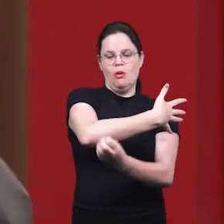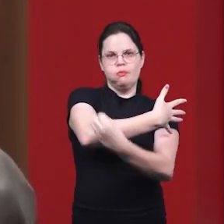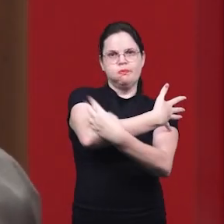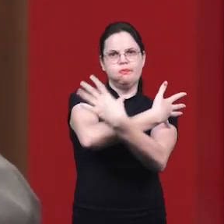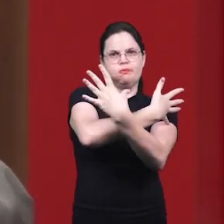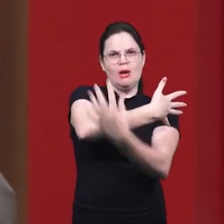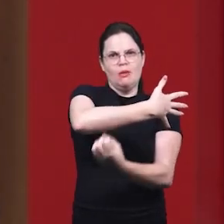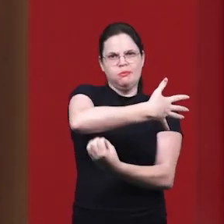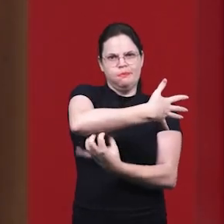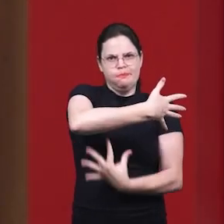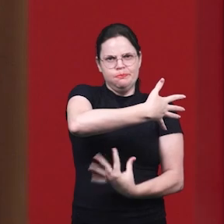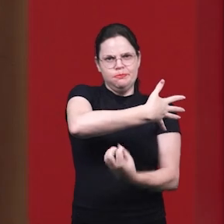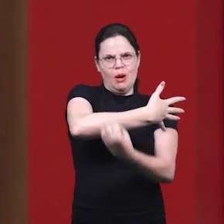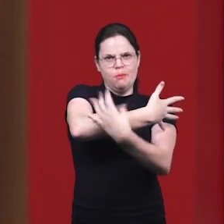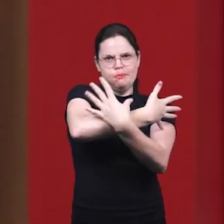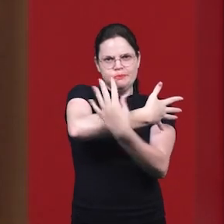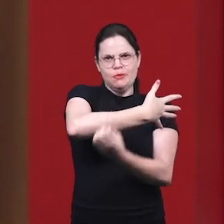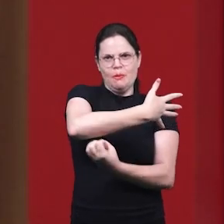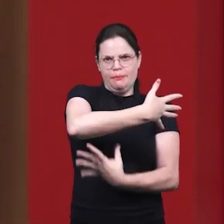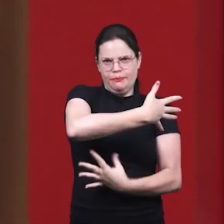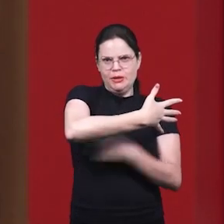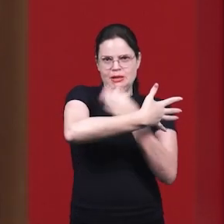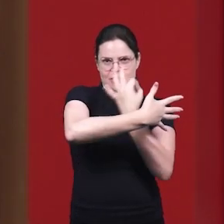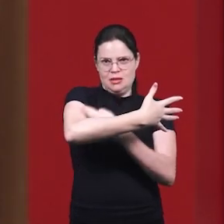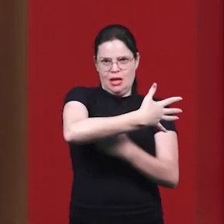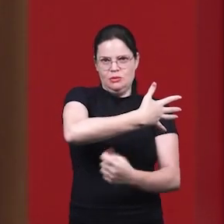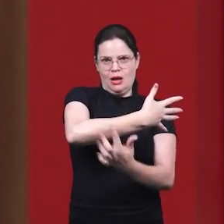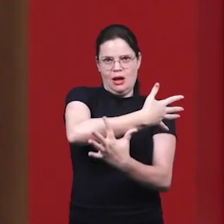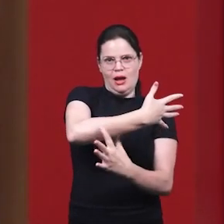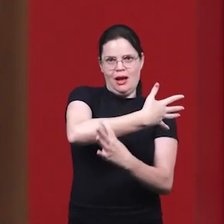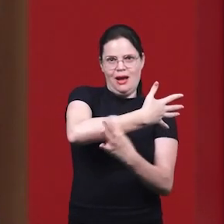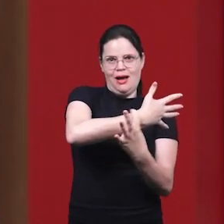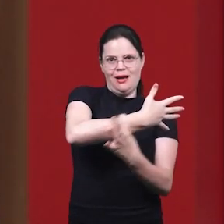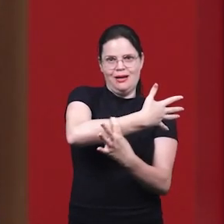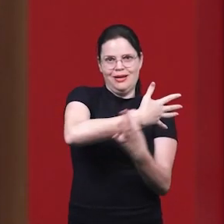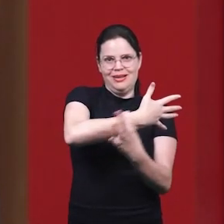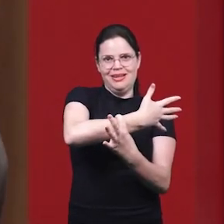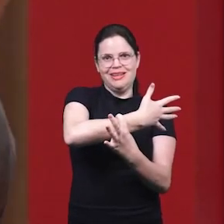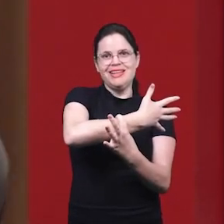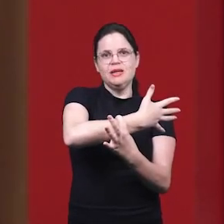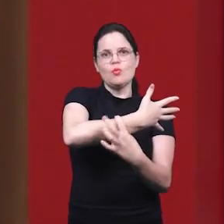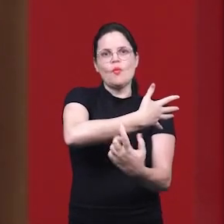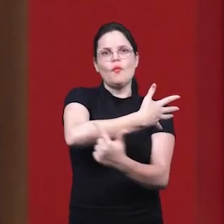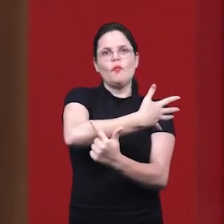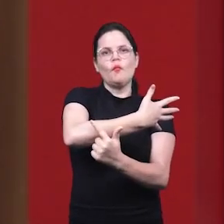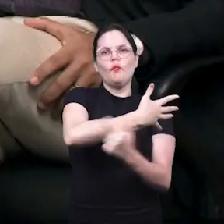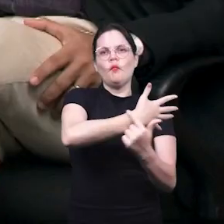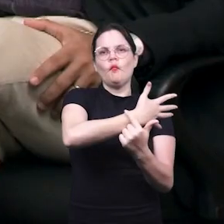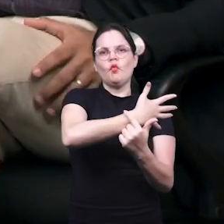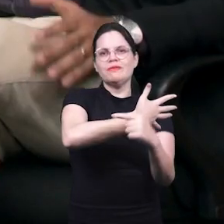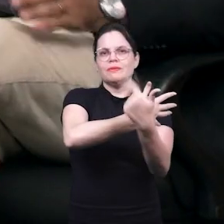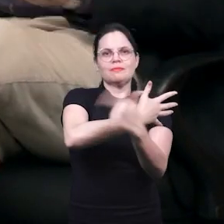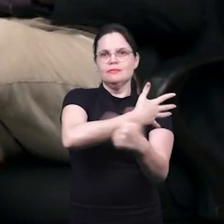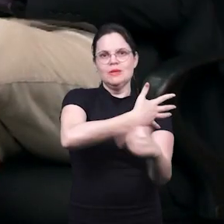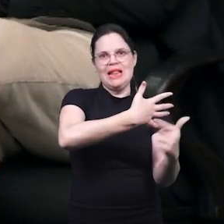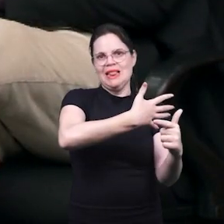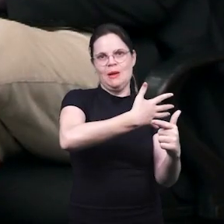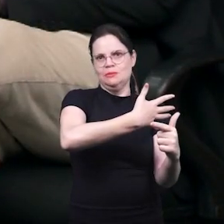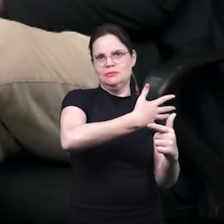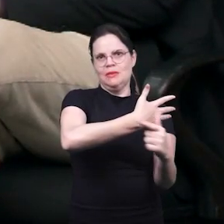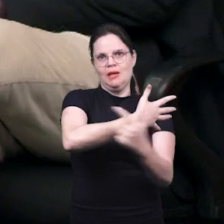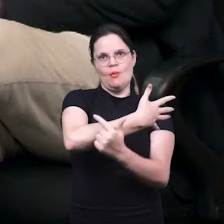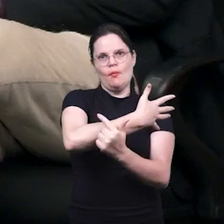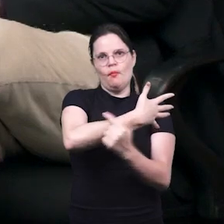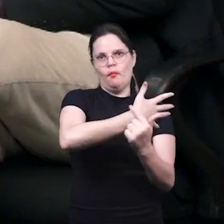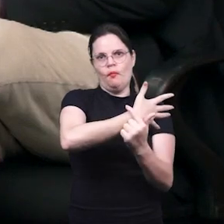acompanhando e acreditando de certa maneira, porque vai ser fundamentado. Inclusive, né, pastor Antônio Carlos, o